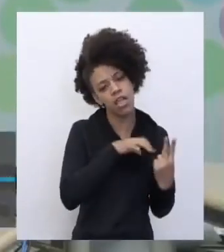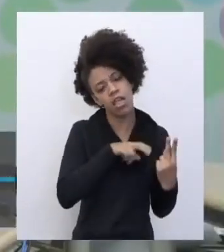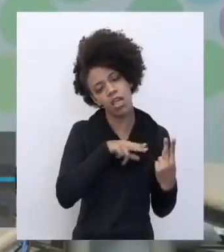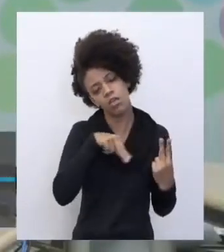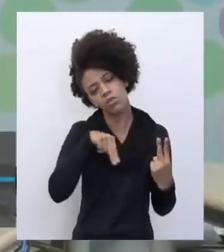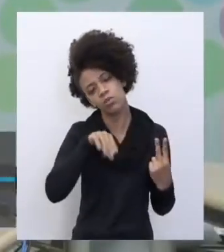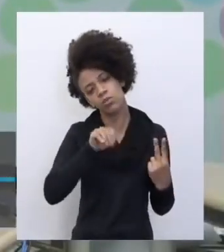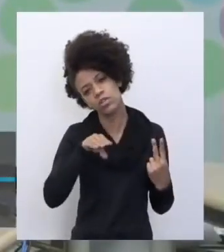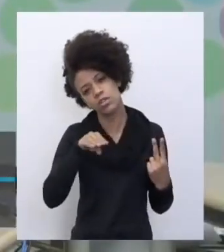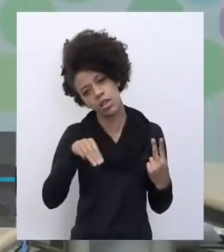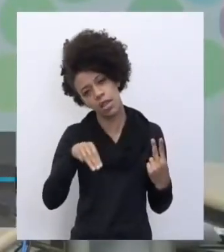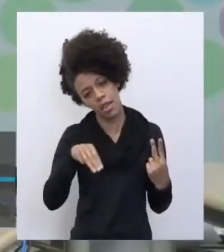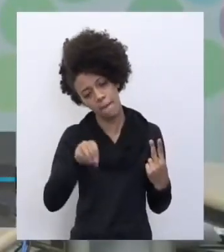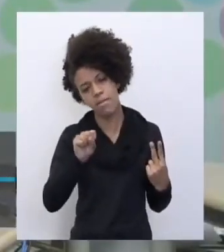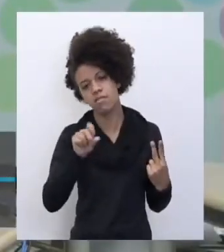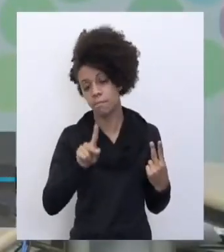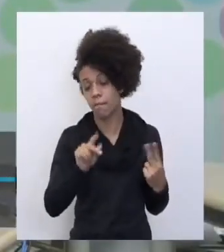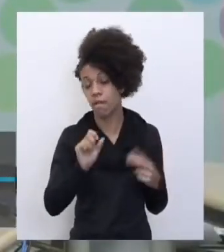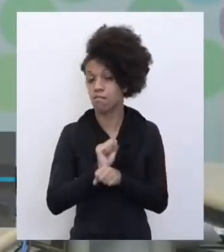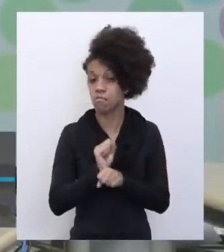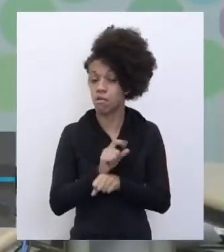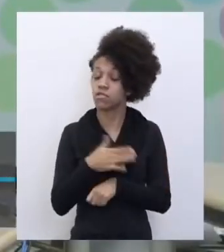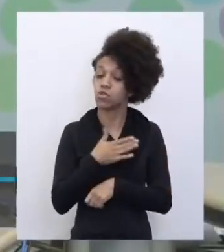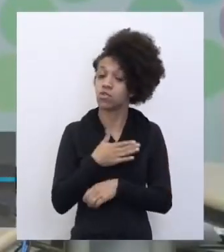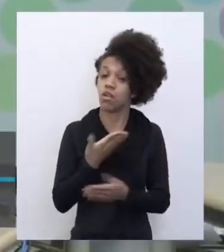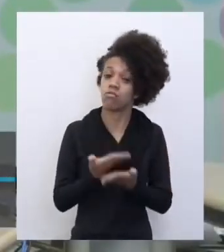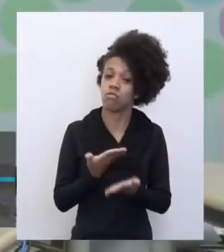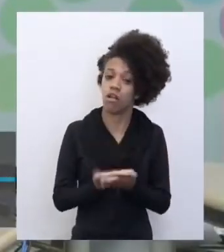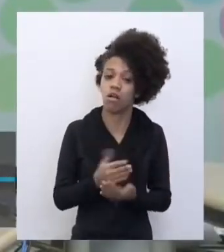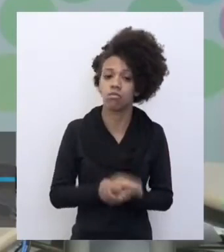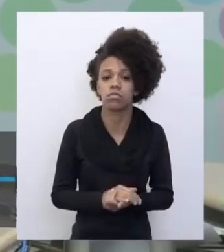EuNoCMSP. Espero que vocês tenham gostado da aula. Essa aula é um